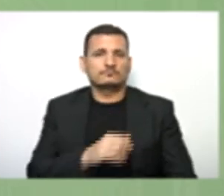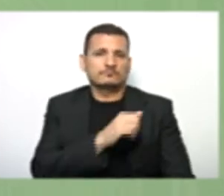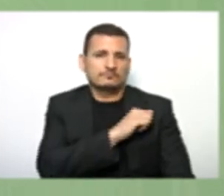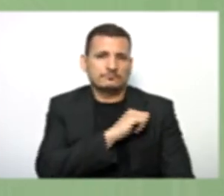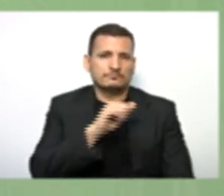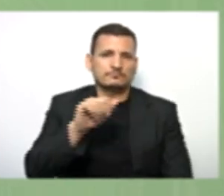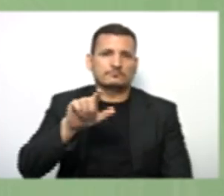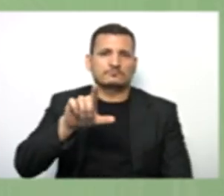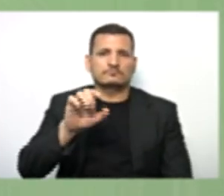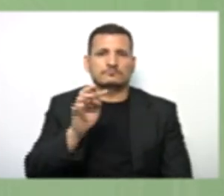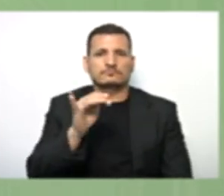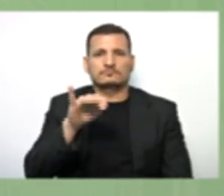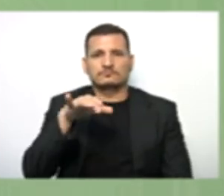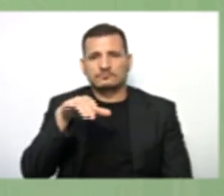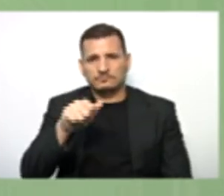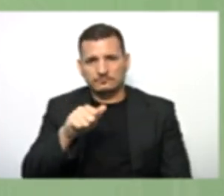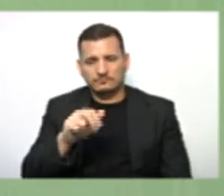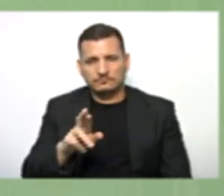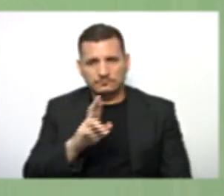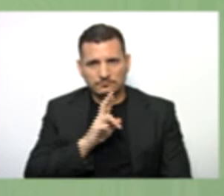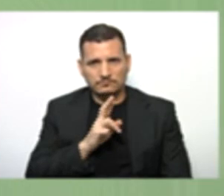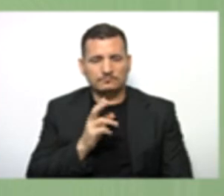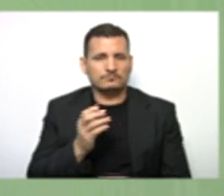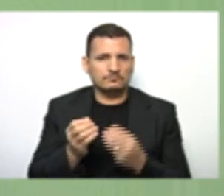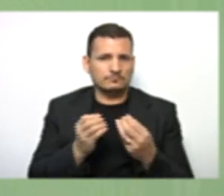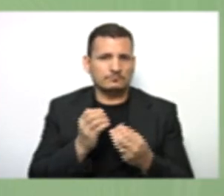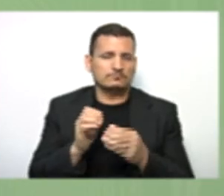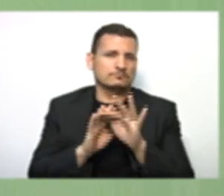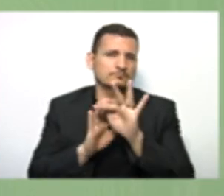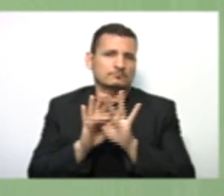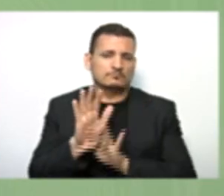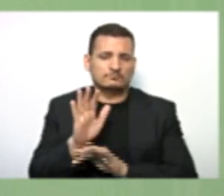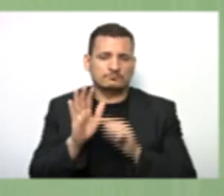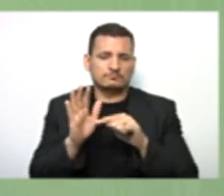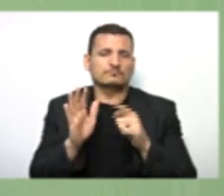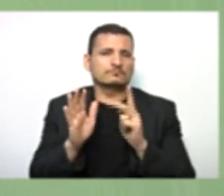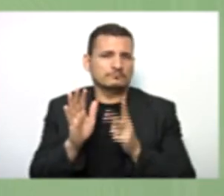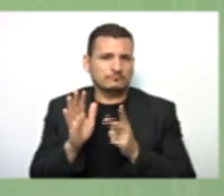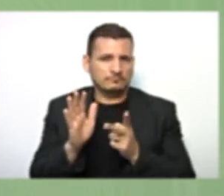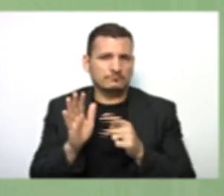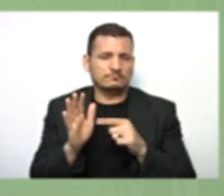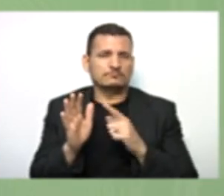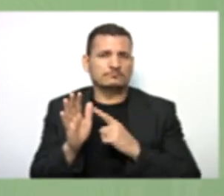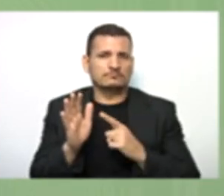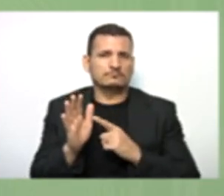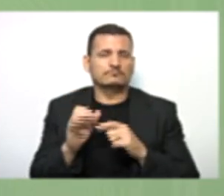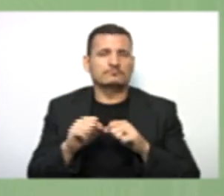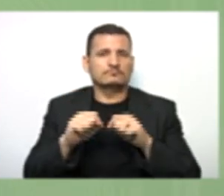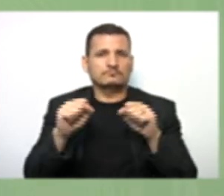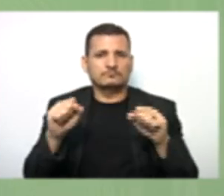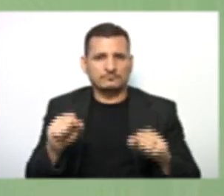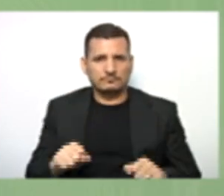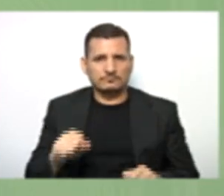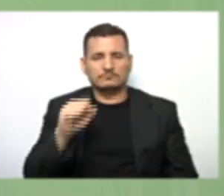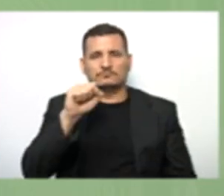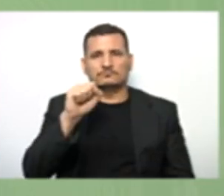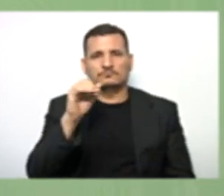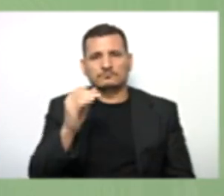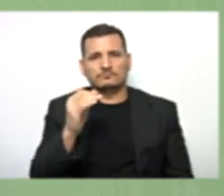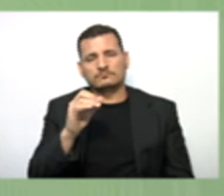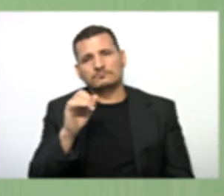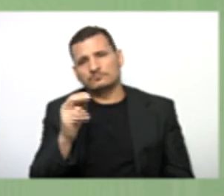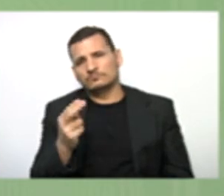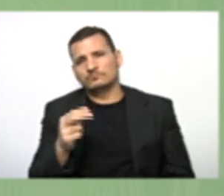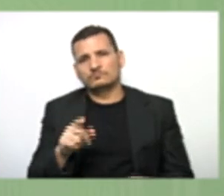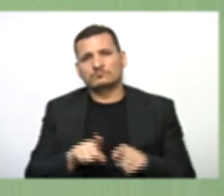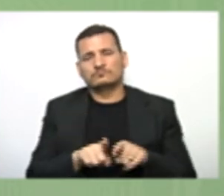Letícia, lá de Cujubim, ela respondeu: como o editor de texto são frequentemente equipados em sistemas operacionais ou pacotes